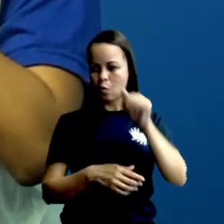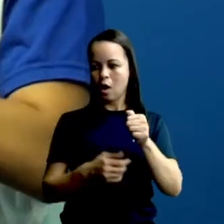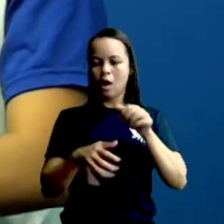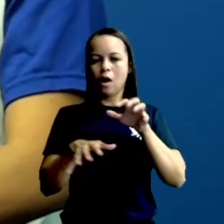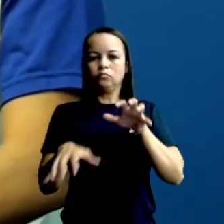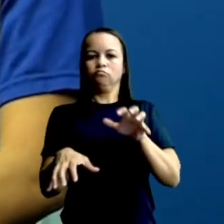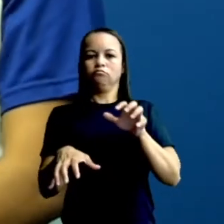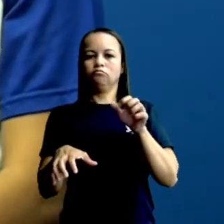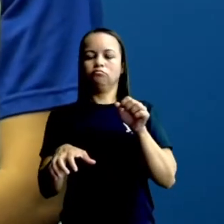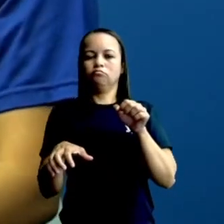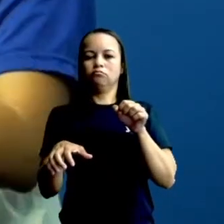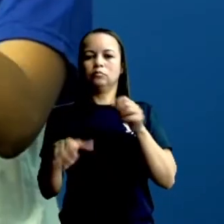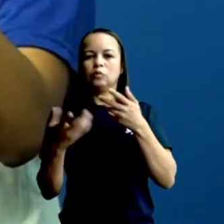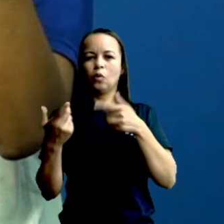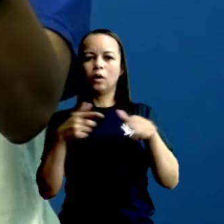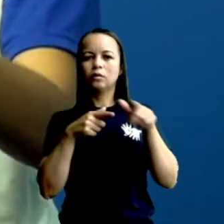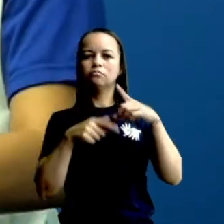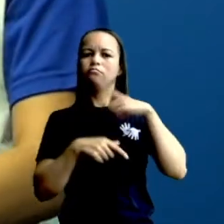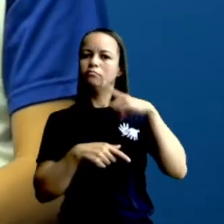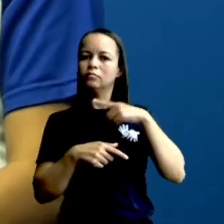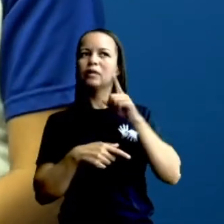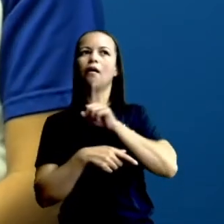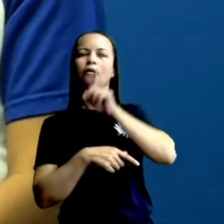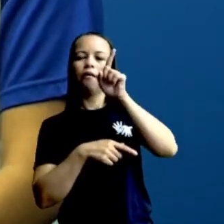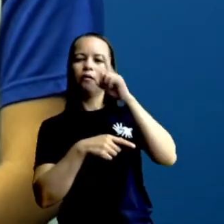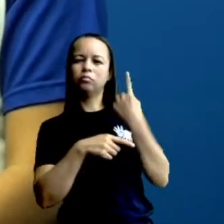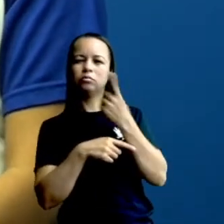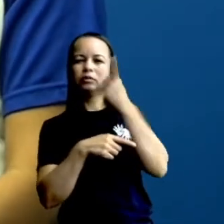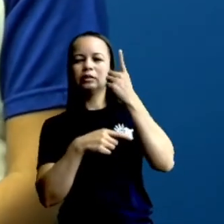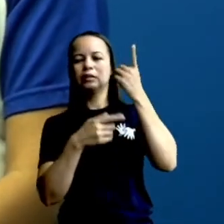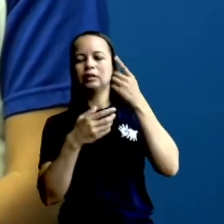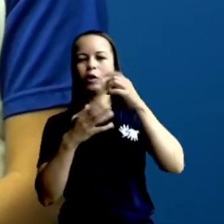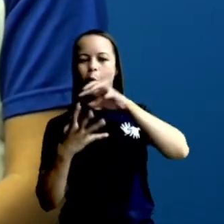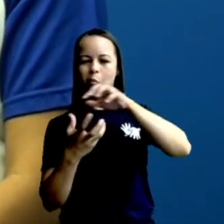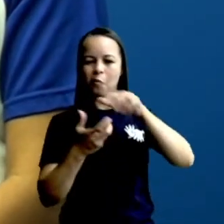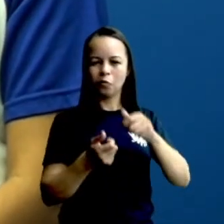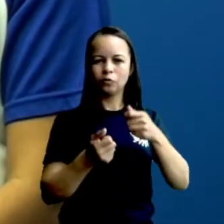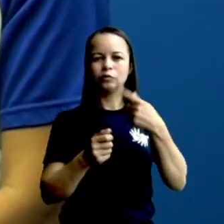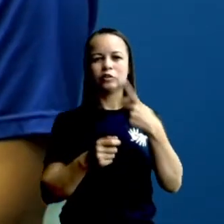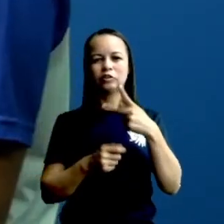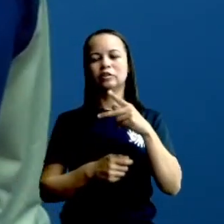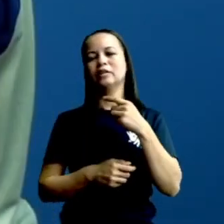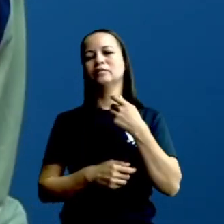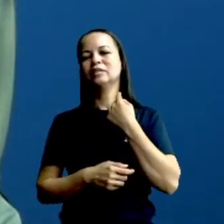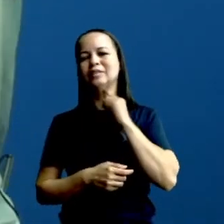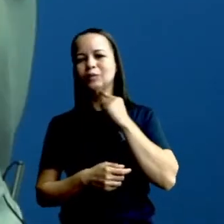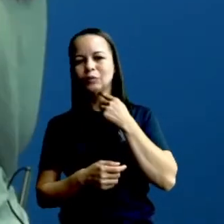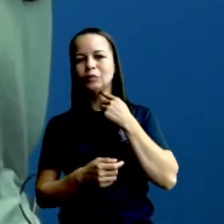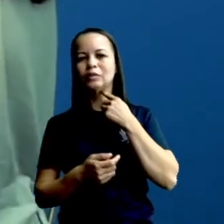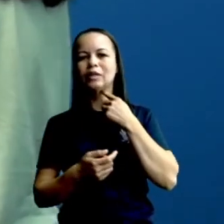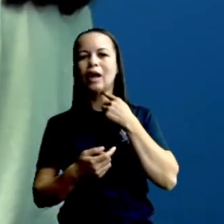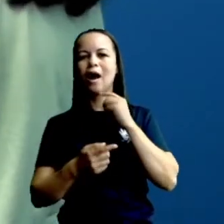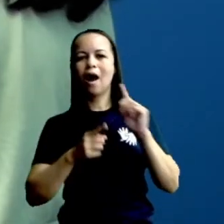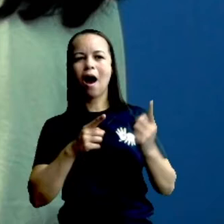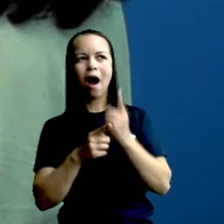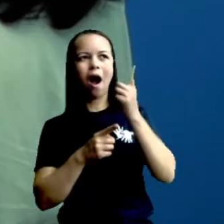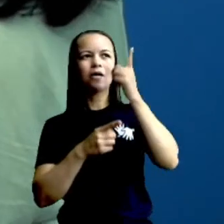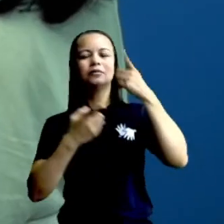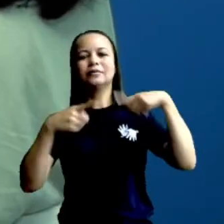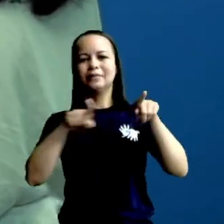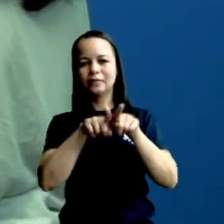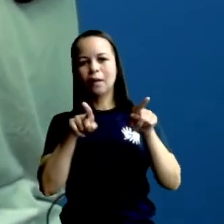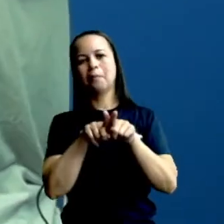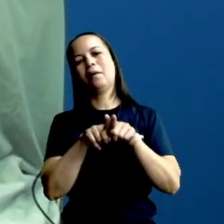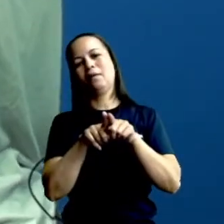não basta poluir só o planeta, a gente tem que também poluir o espaço. Vê só como a gente é. Meu pai. Olha, a